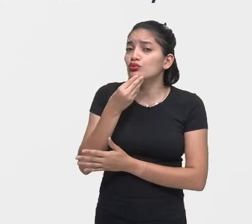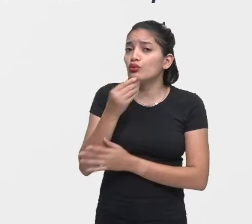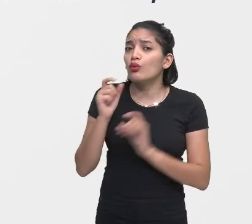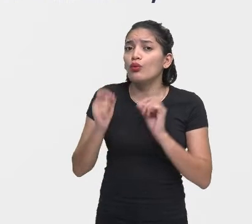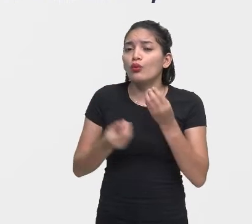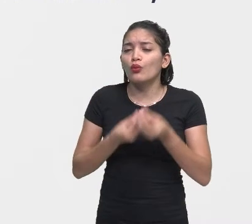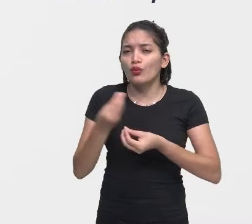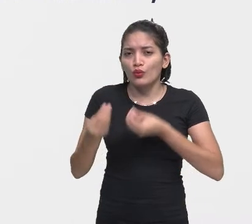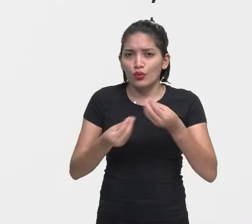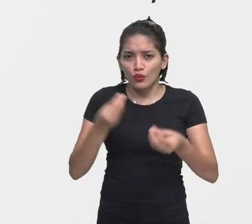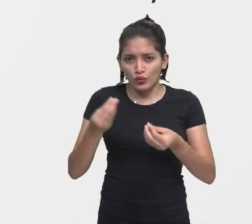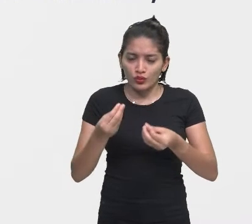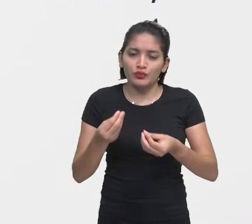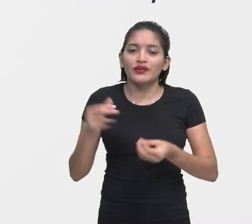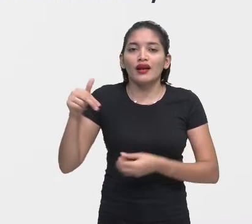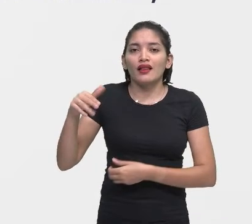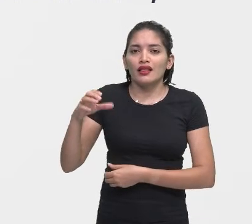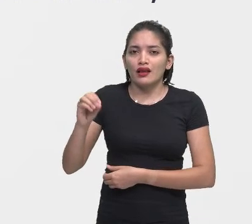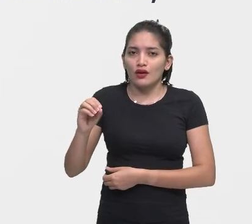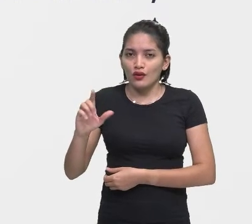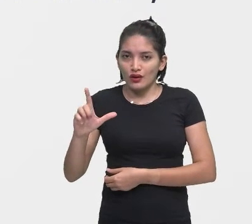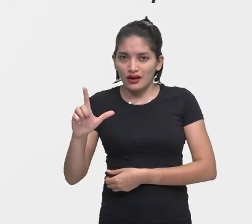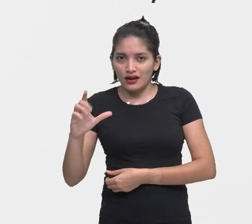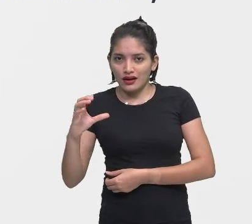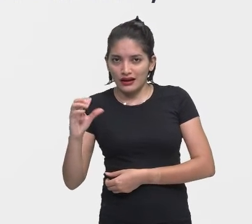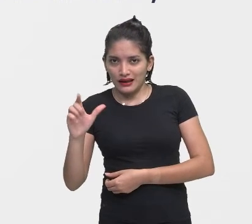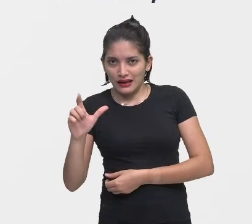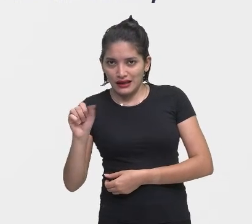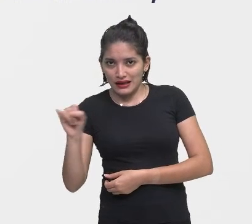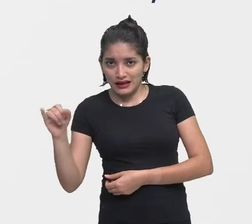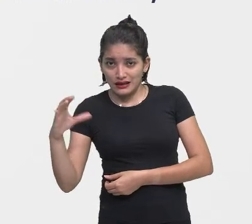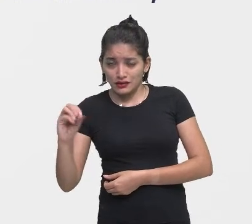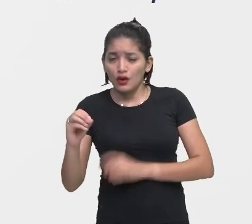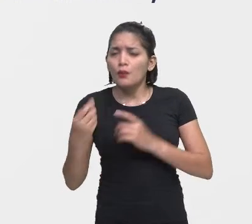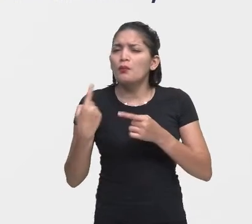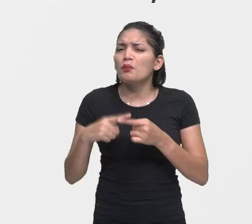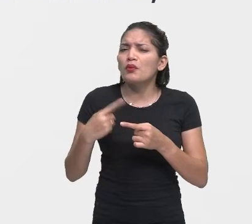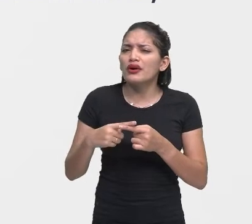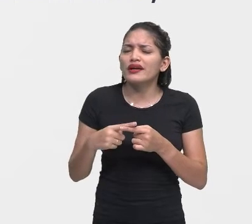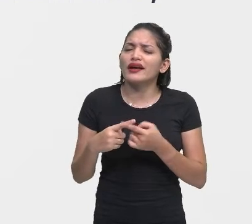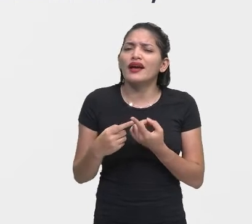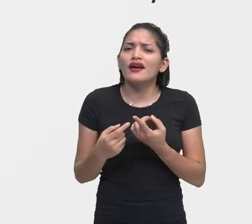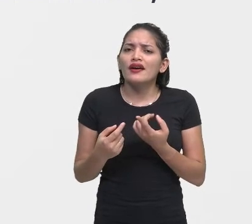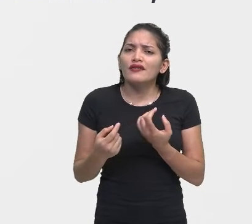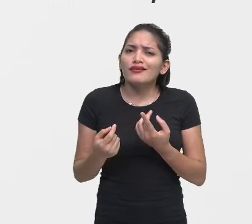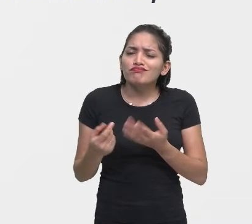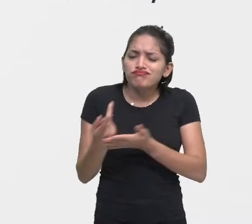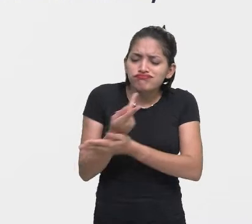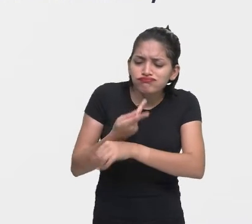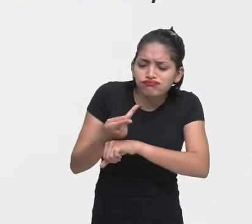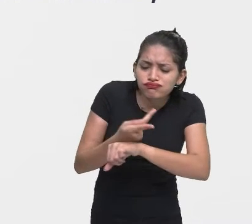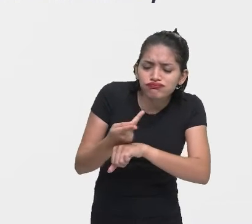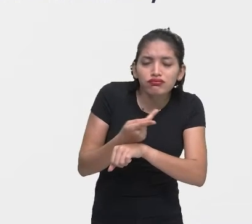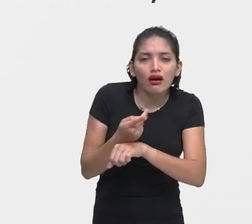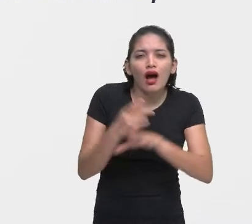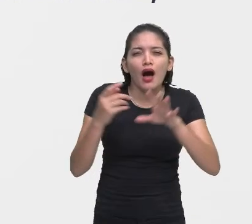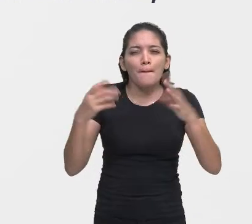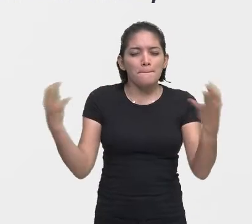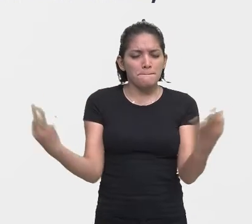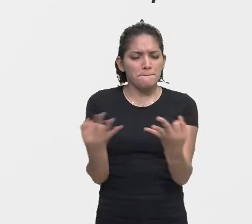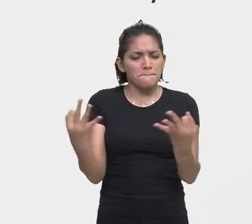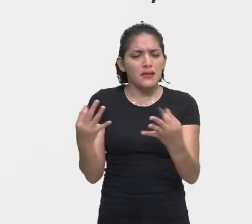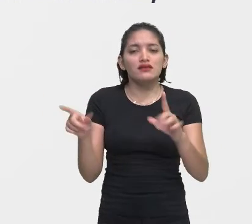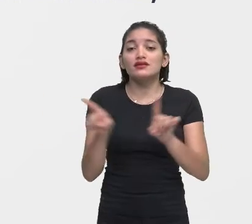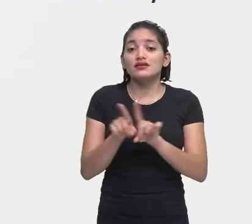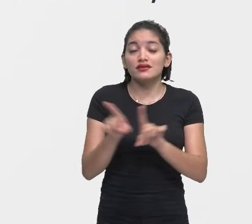ser considerado um neoclássico. Por quê? Porque ele vai em busca da perfeição e do equilíbrio. Então,